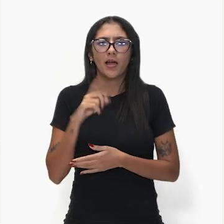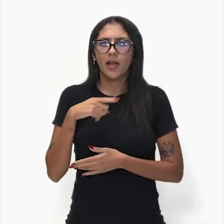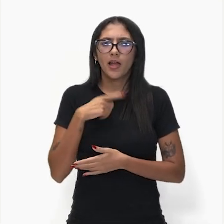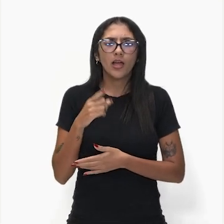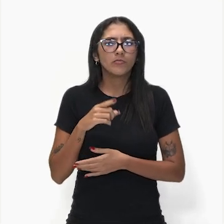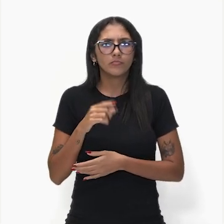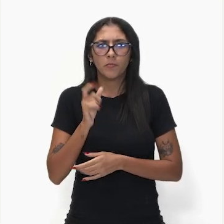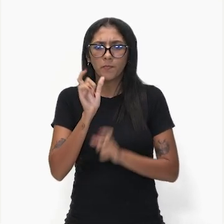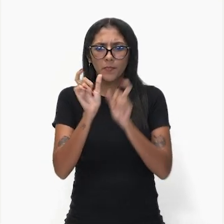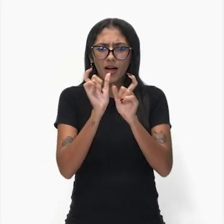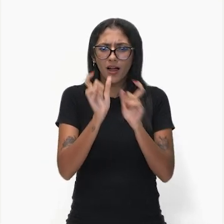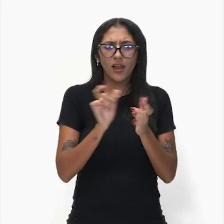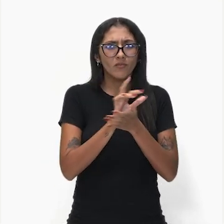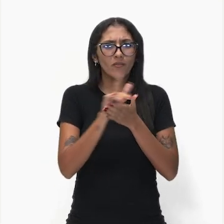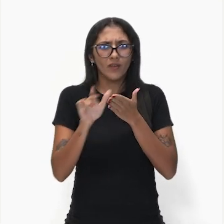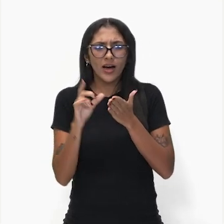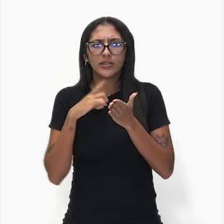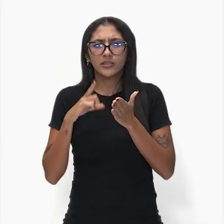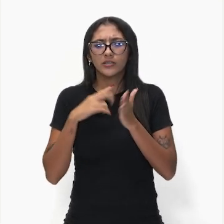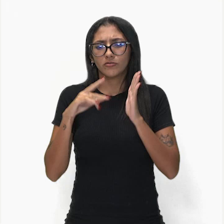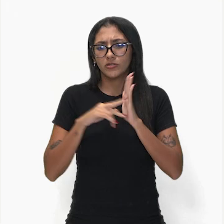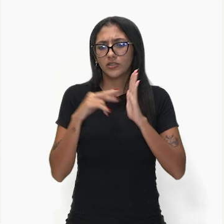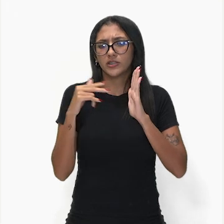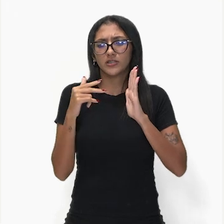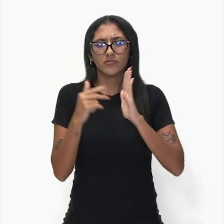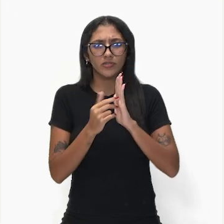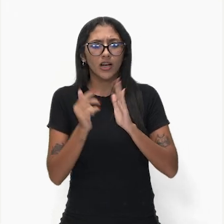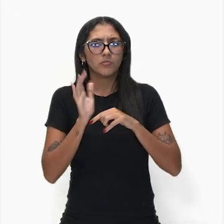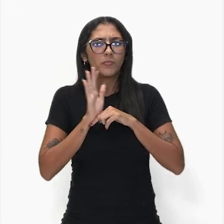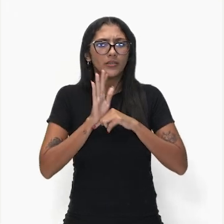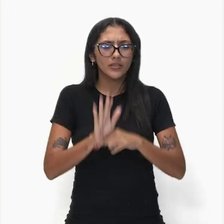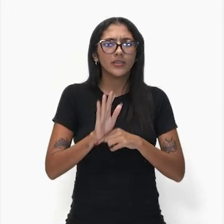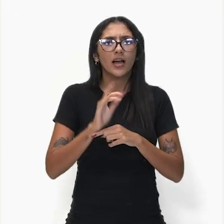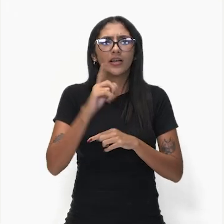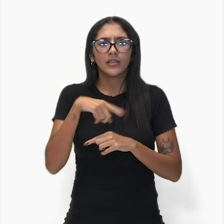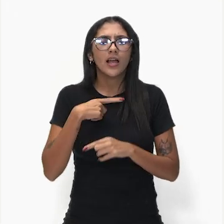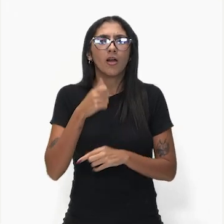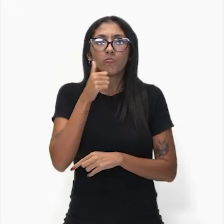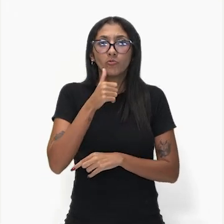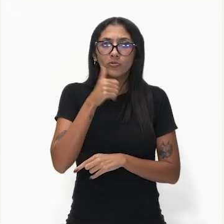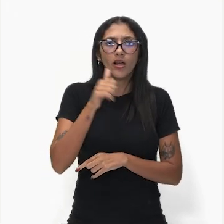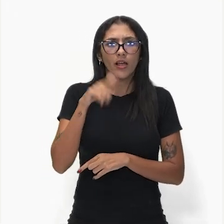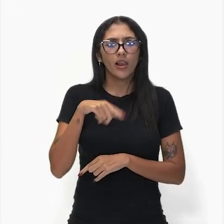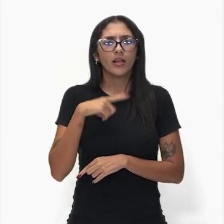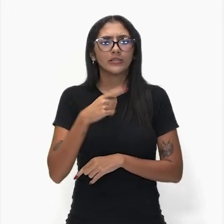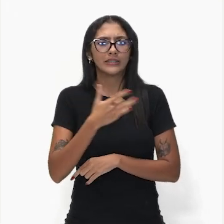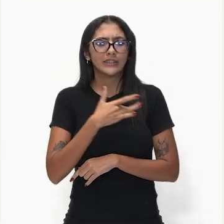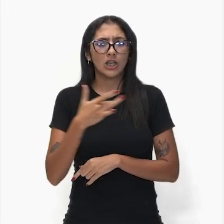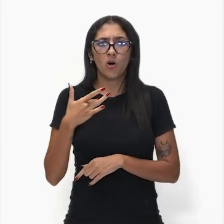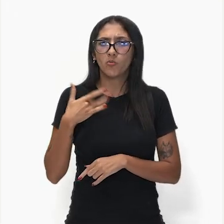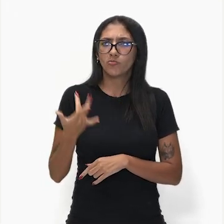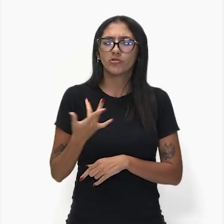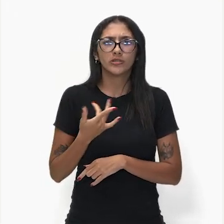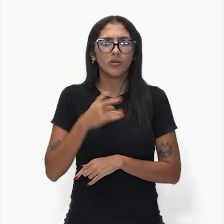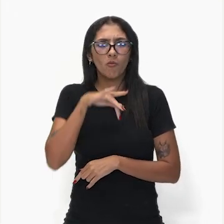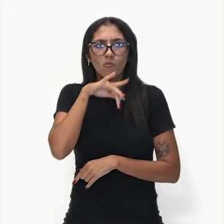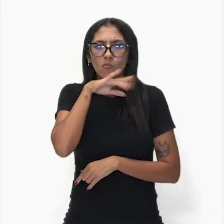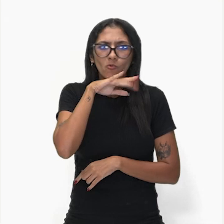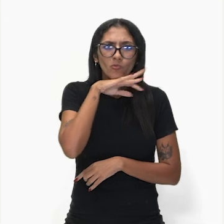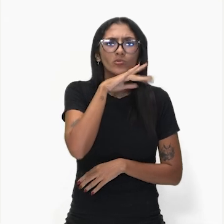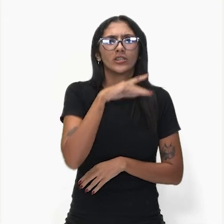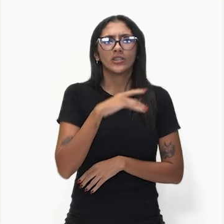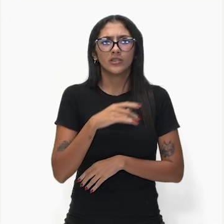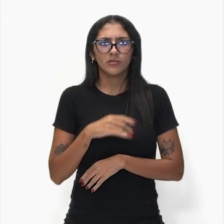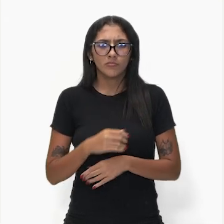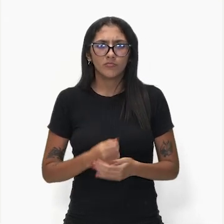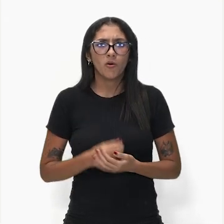aqui para construir essa imagem, enfatizando a ideia de miséria, a ideia de estado crítico da personagem, do estado de